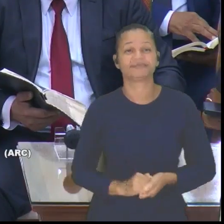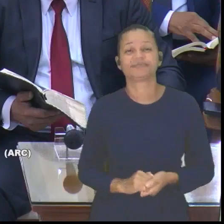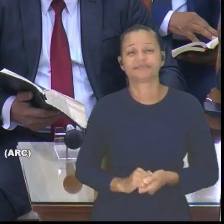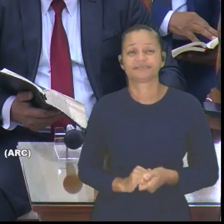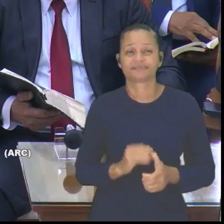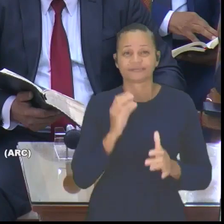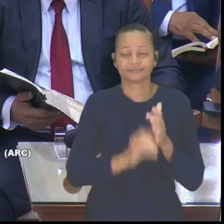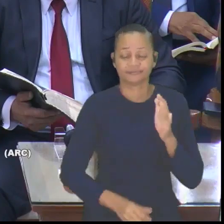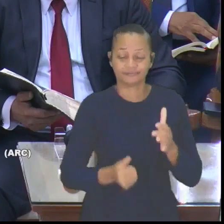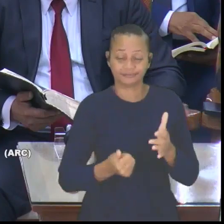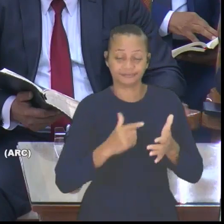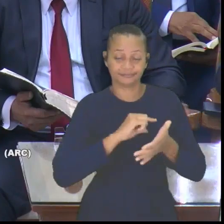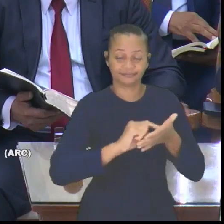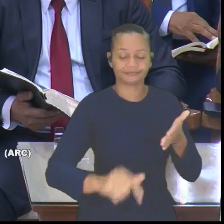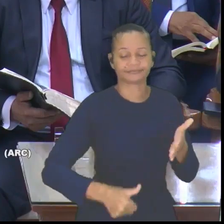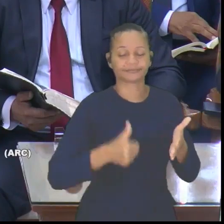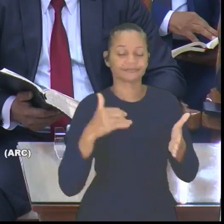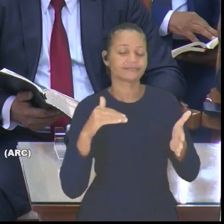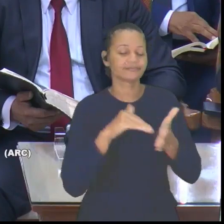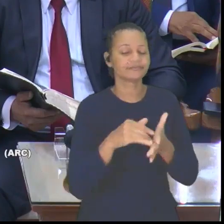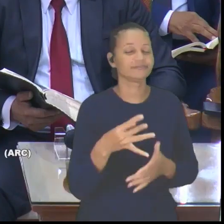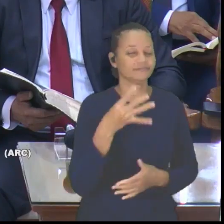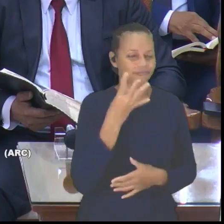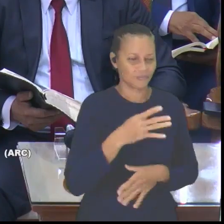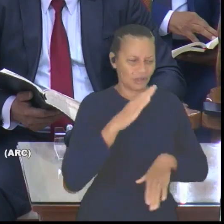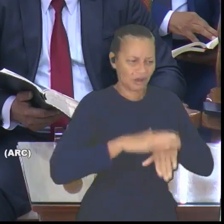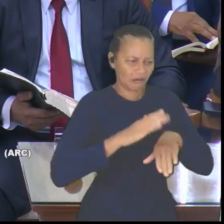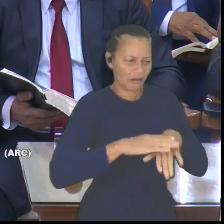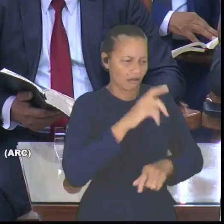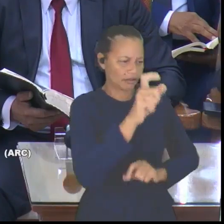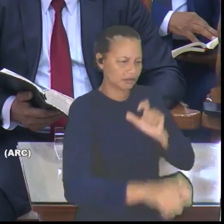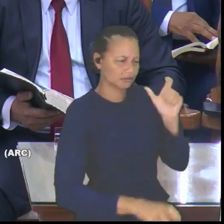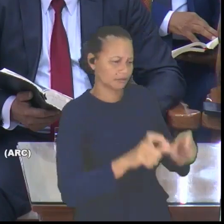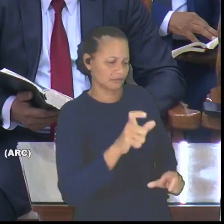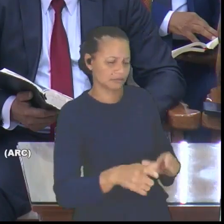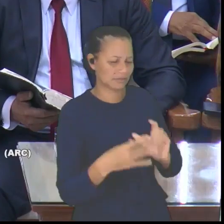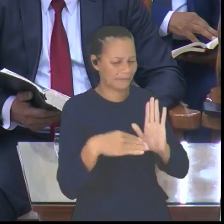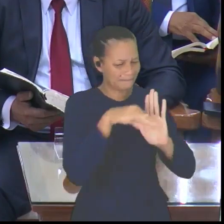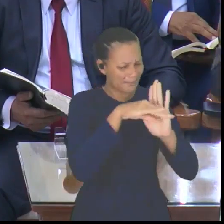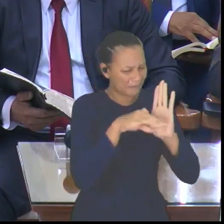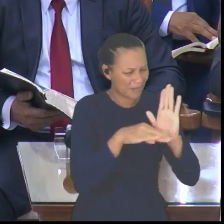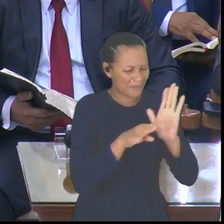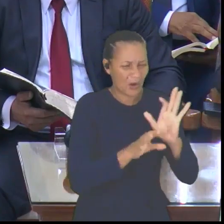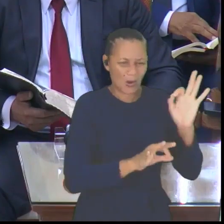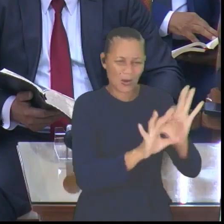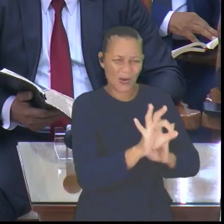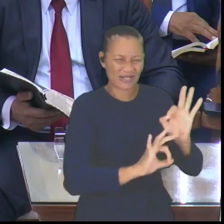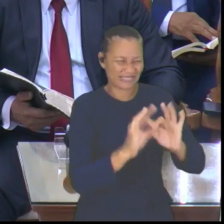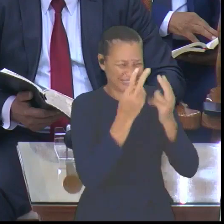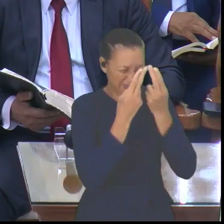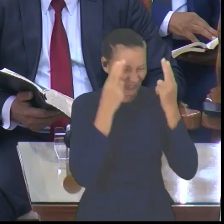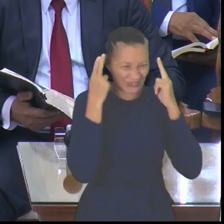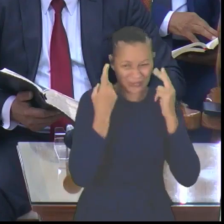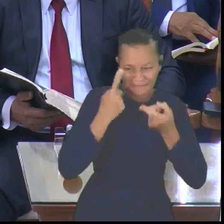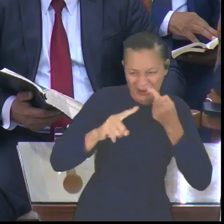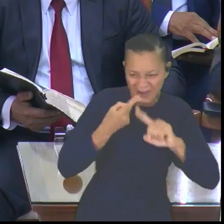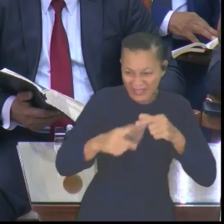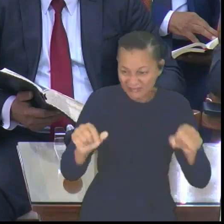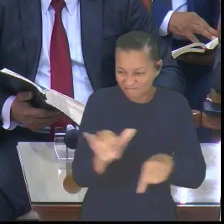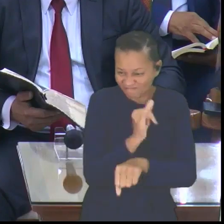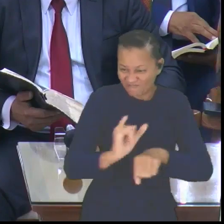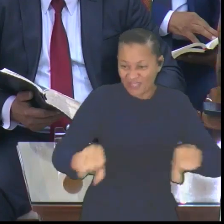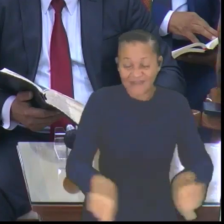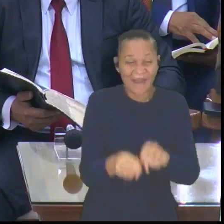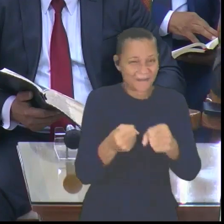ao 4, nós vemos aqui o plano dos homens, o plano de Herodes contra a igreja. Agora, no